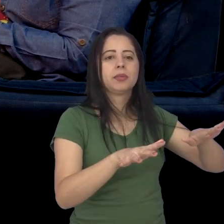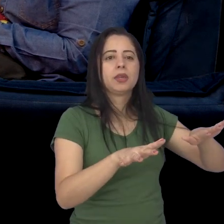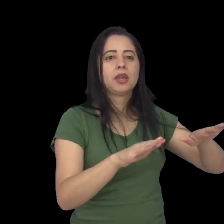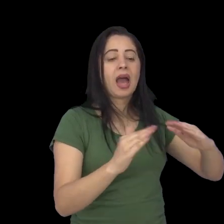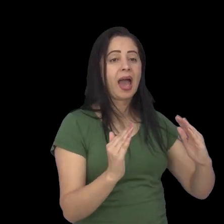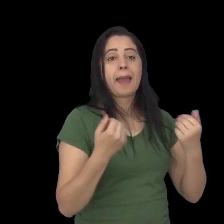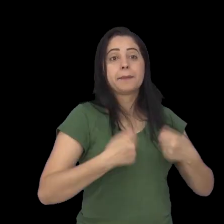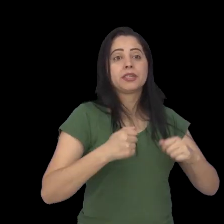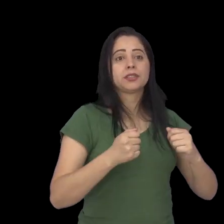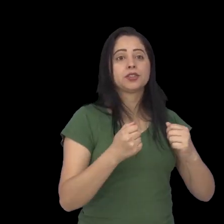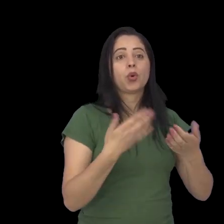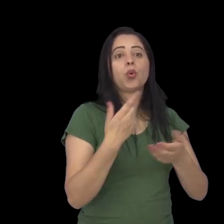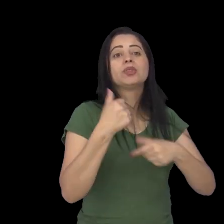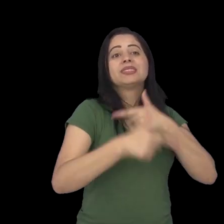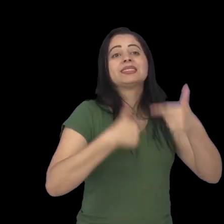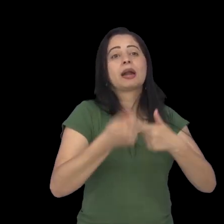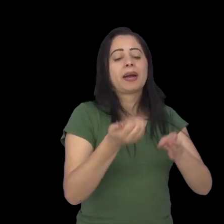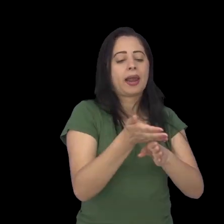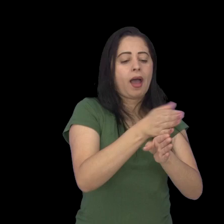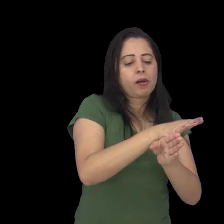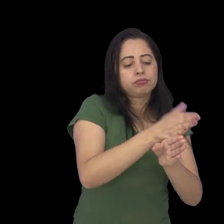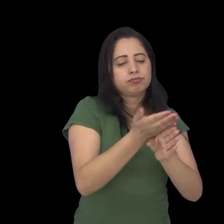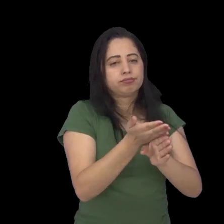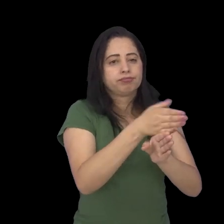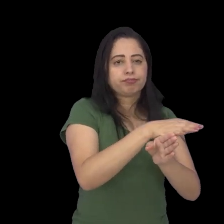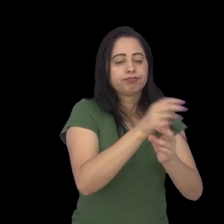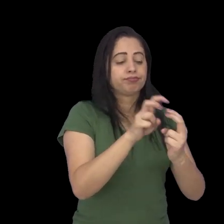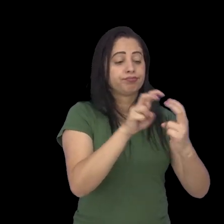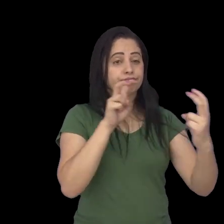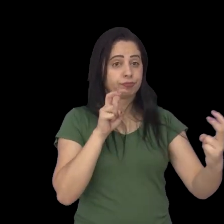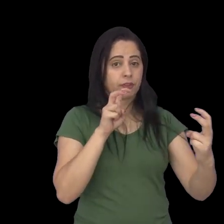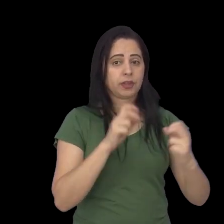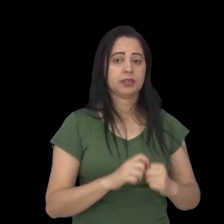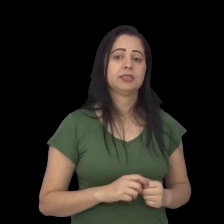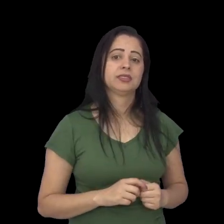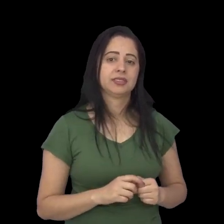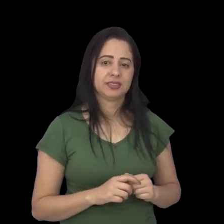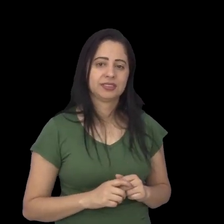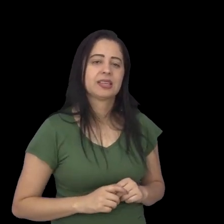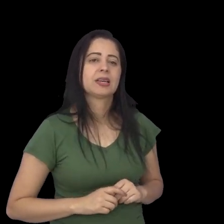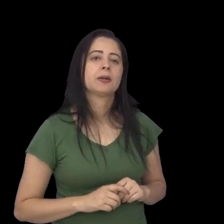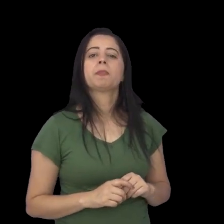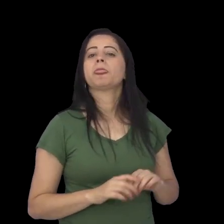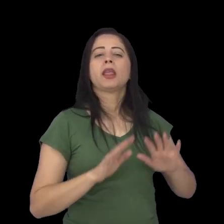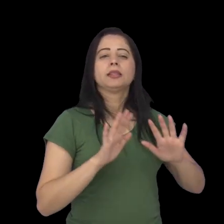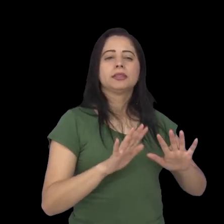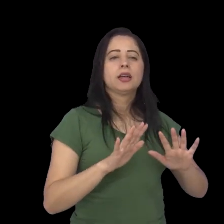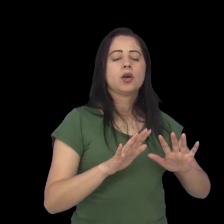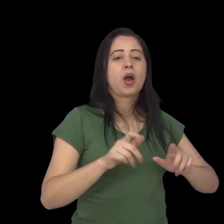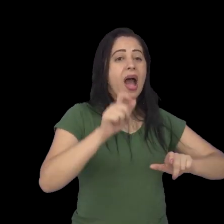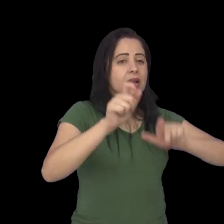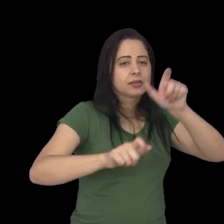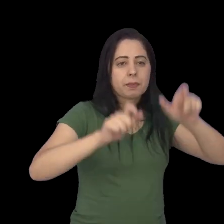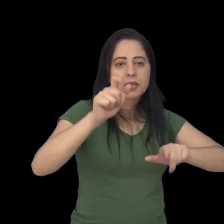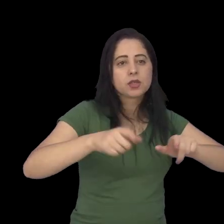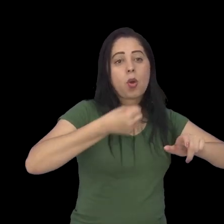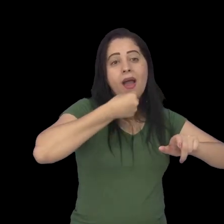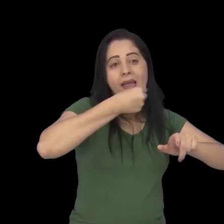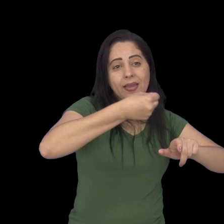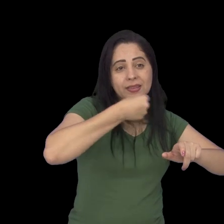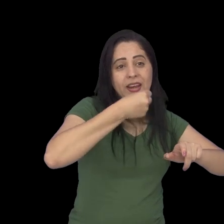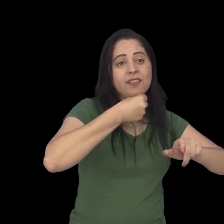escrever. E as pessoas estavam acostumadas com a pandemia a utilizar Zoom, o Google Meet, a fazer entrevista